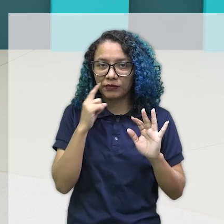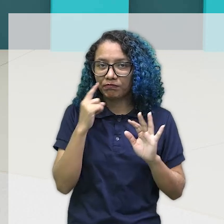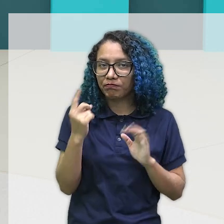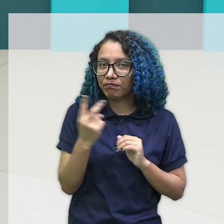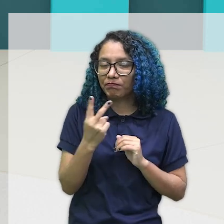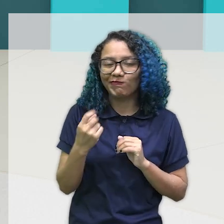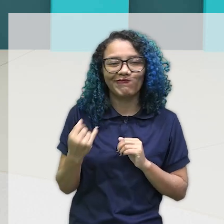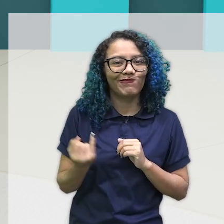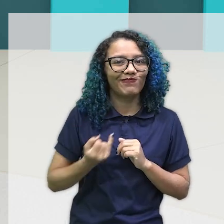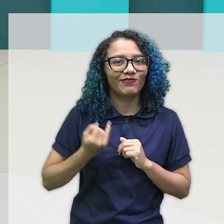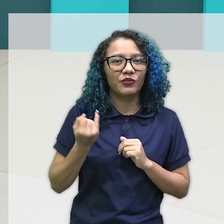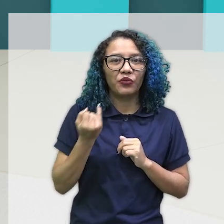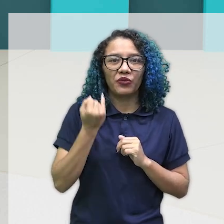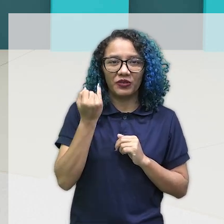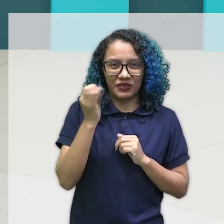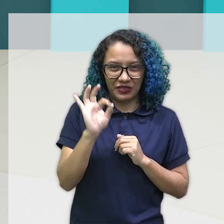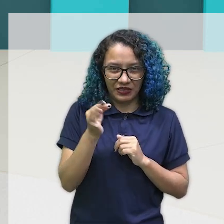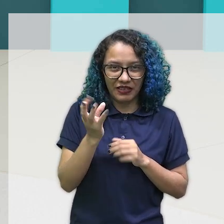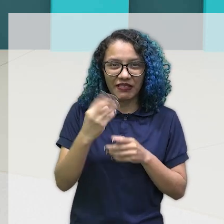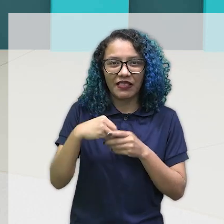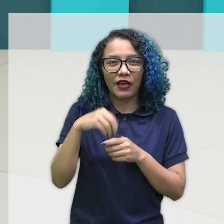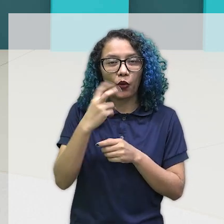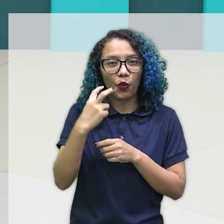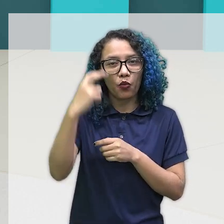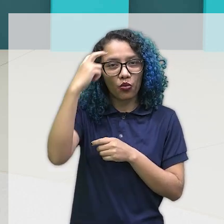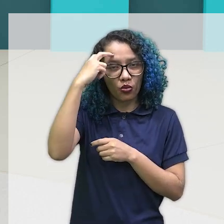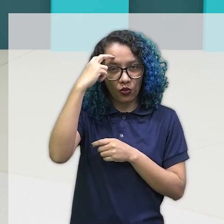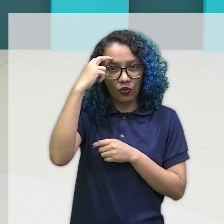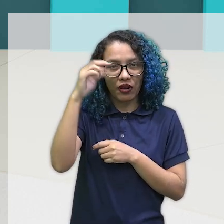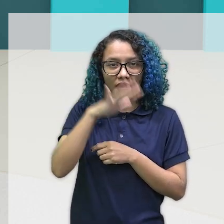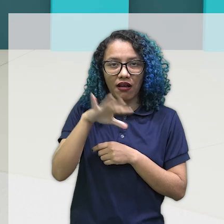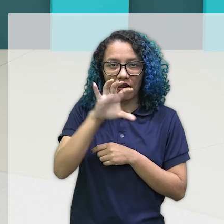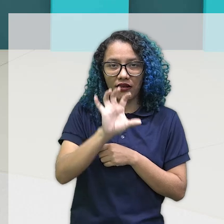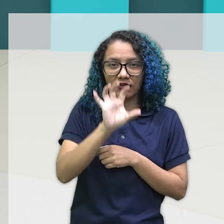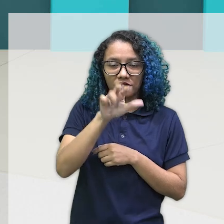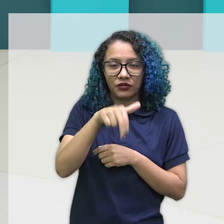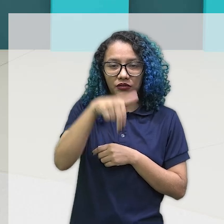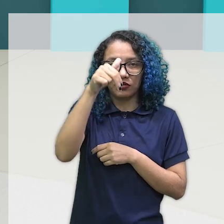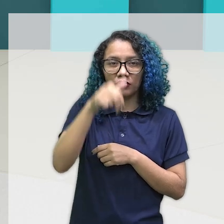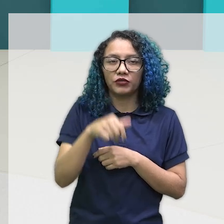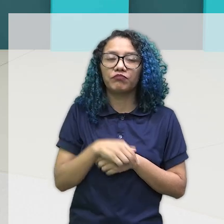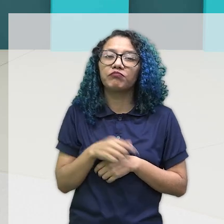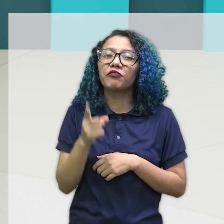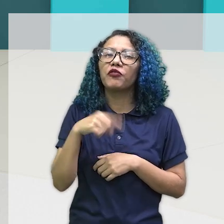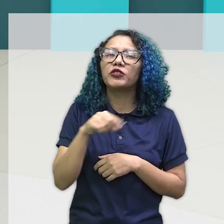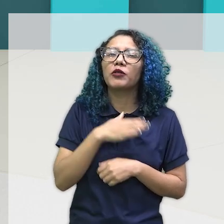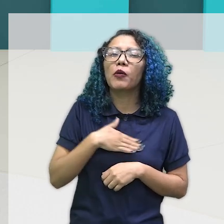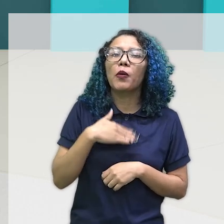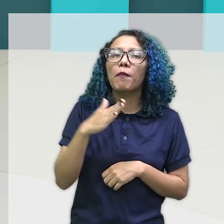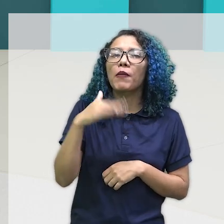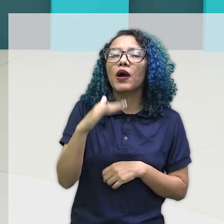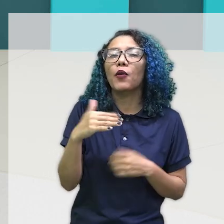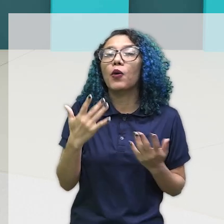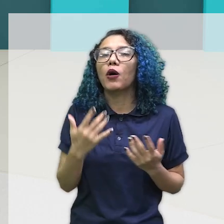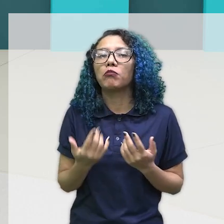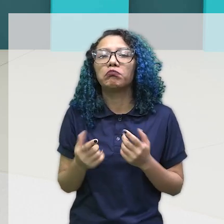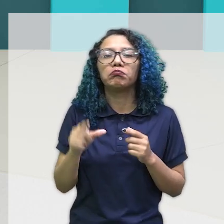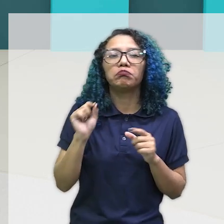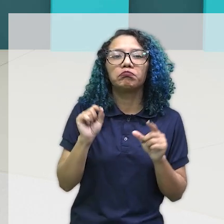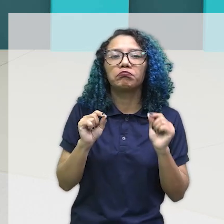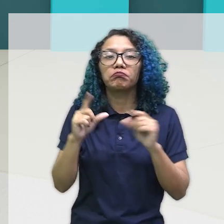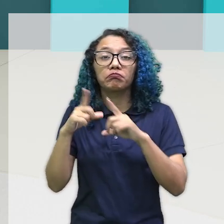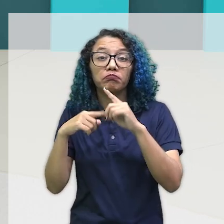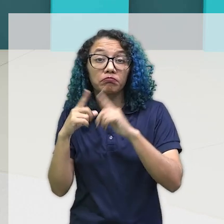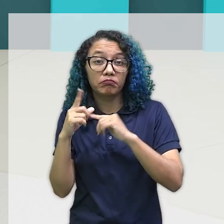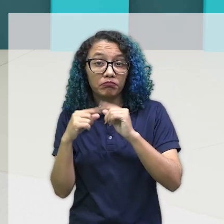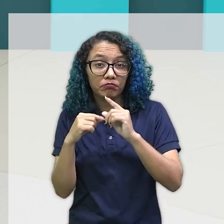cultura da região norte. What's your favorite? Qual é o seu favorito? Nós temos aí o caprichoso, o garantido, e